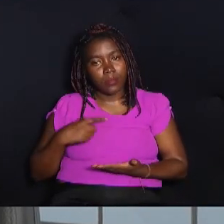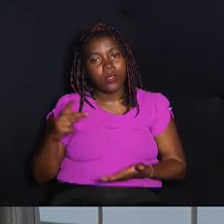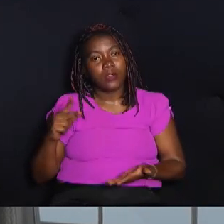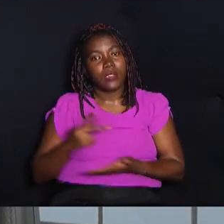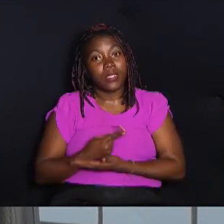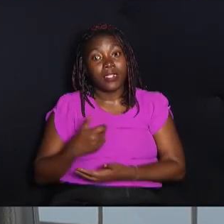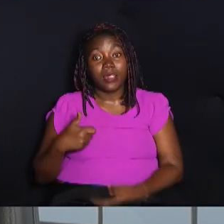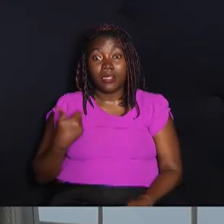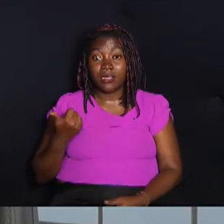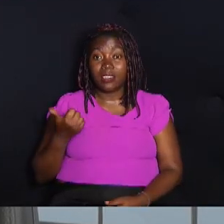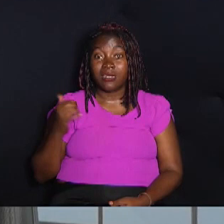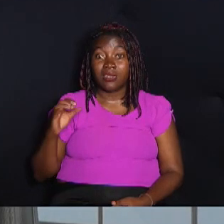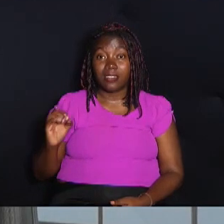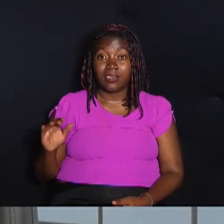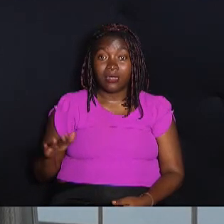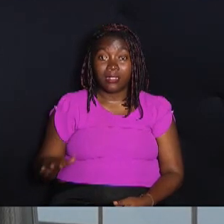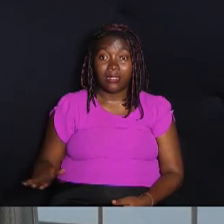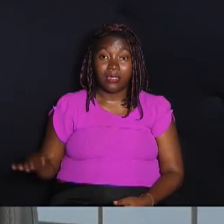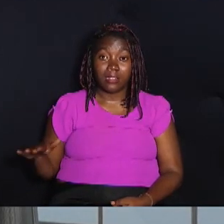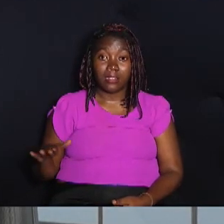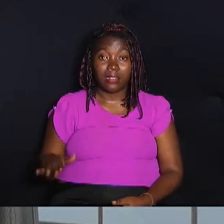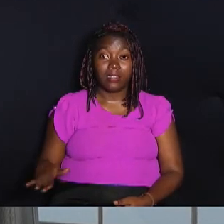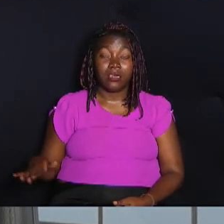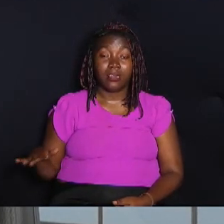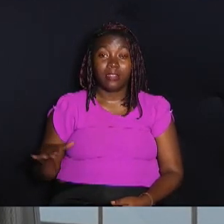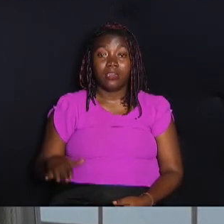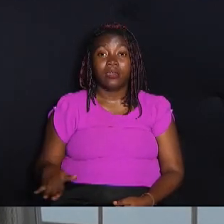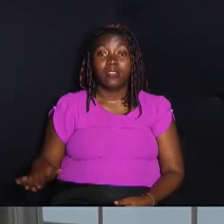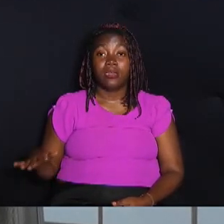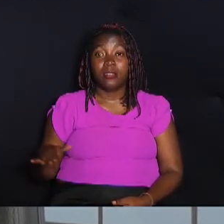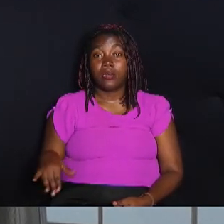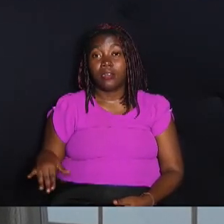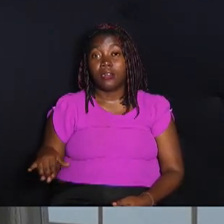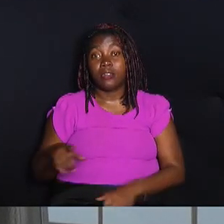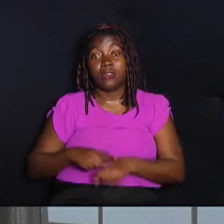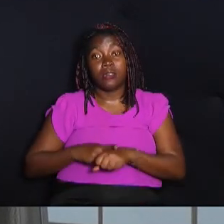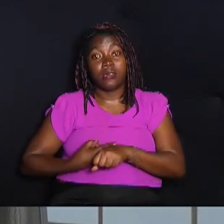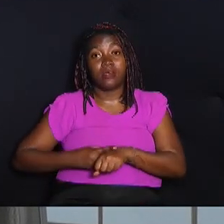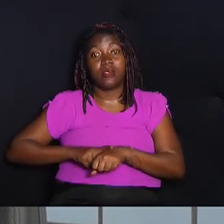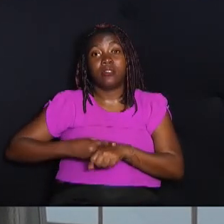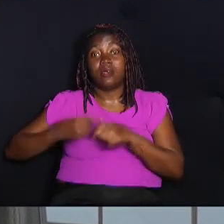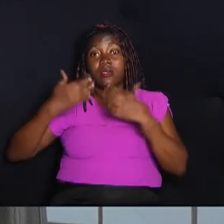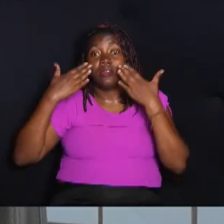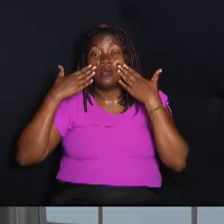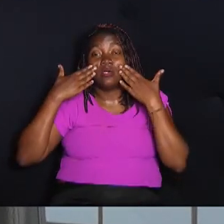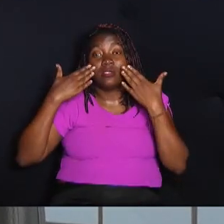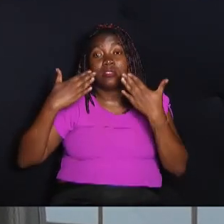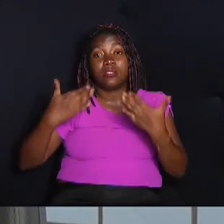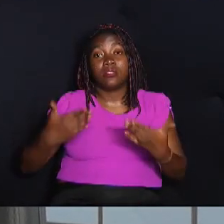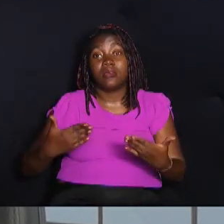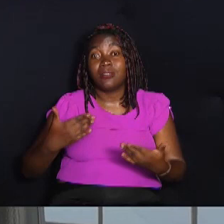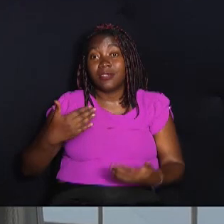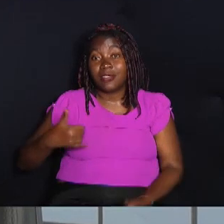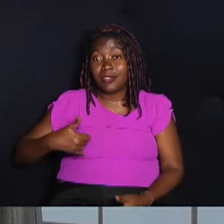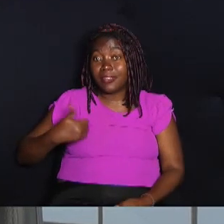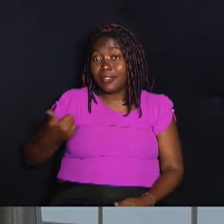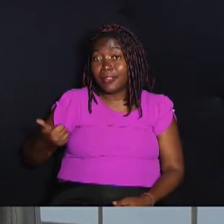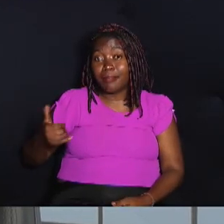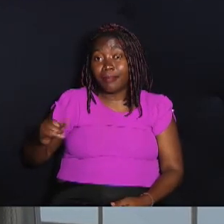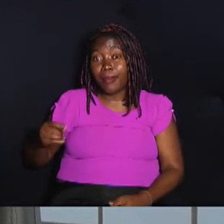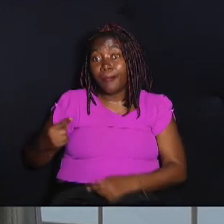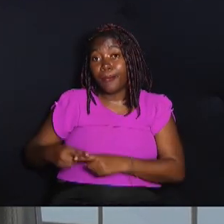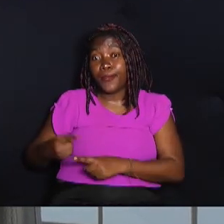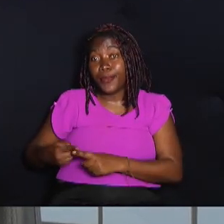10 anos, né? Uma intimidade muito exposta aos 10, porque a colega disse